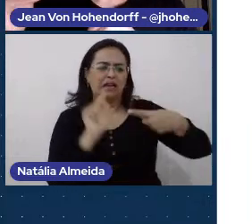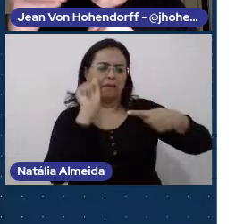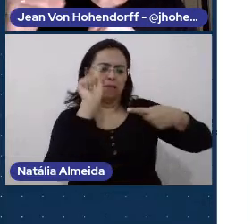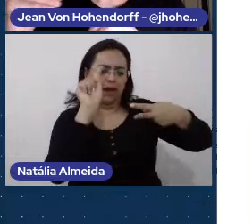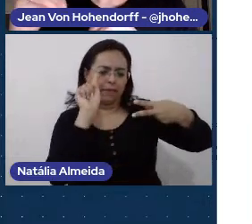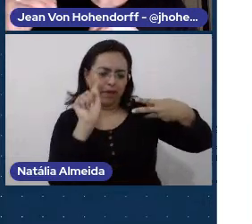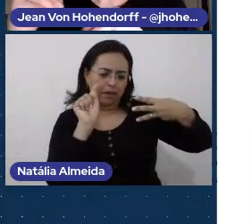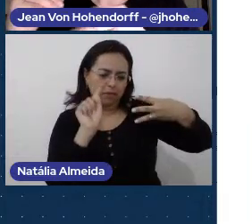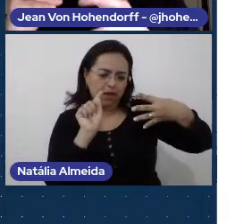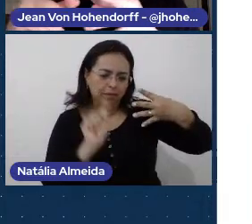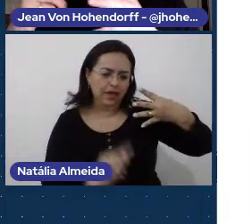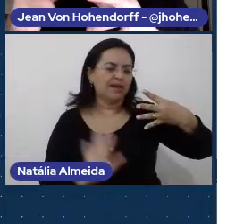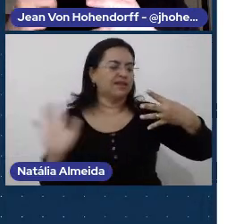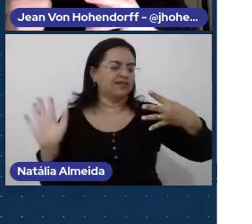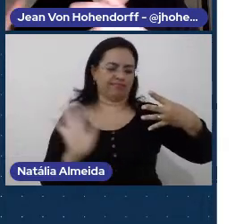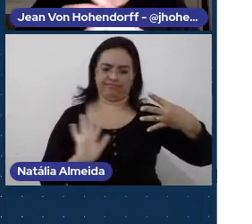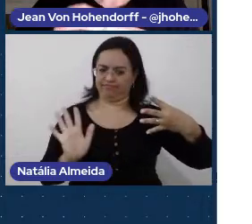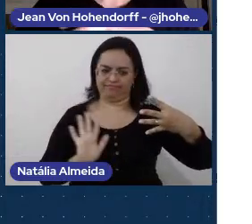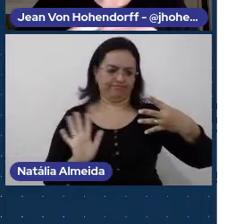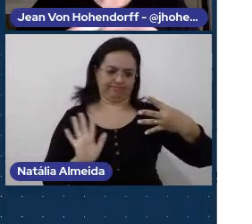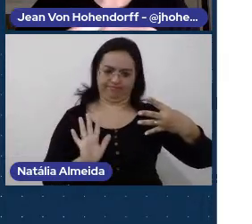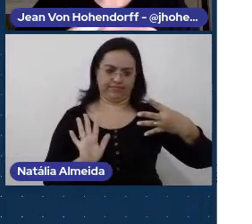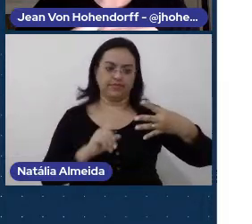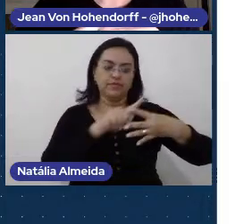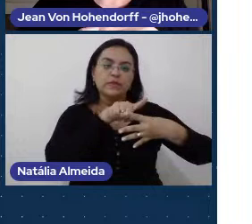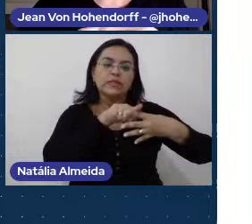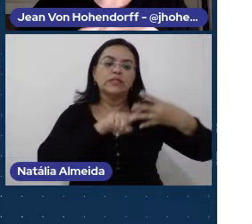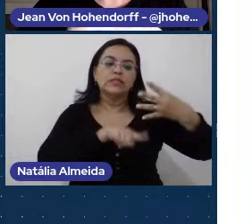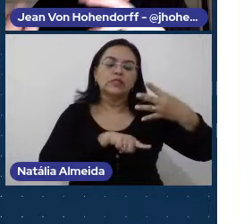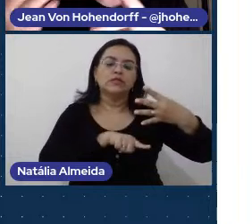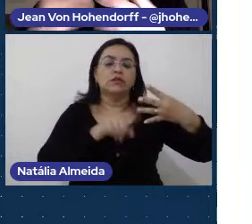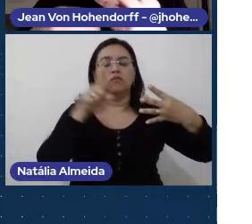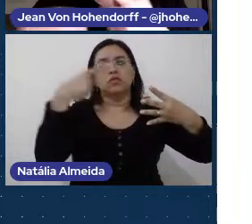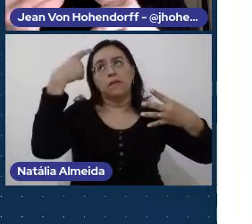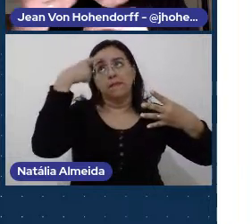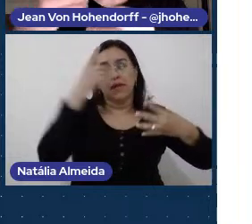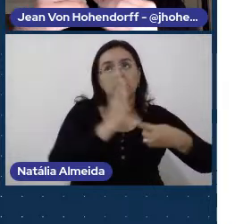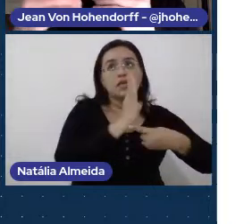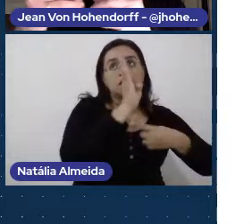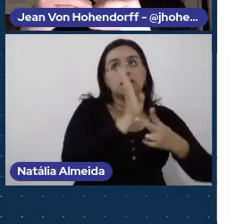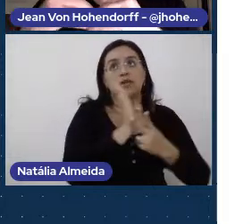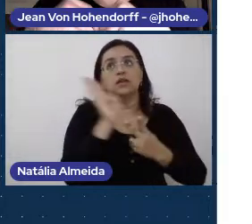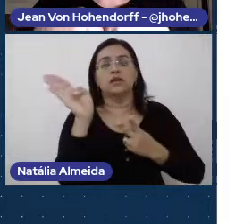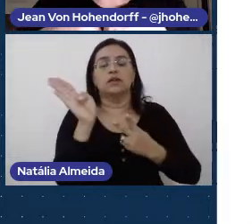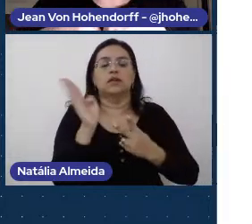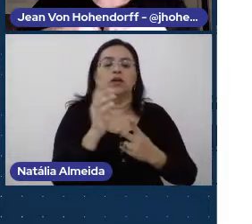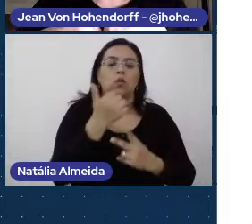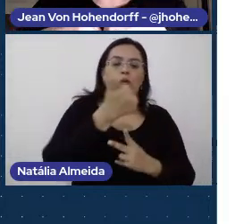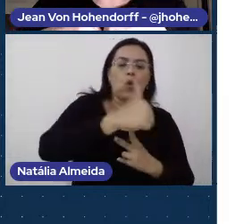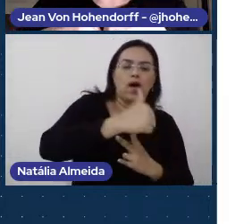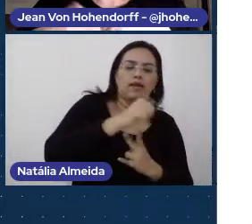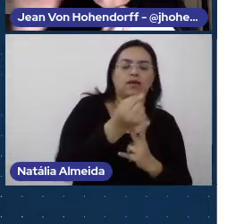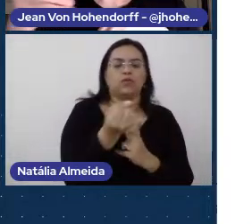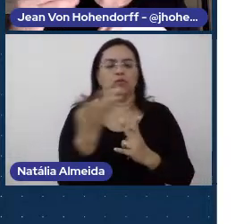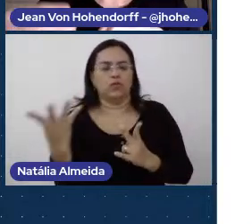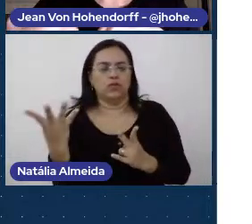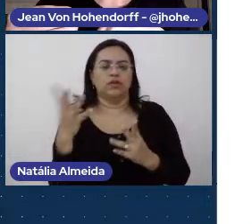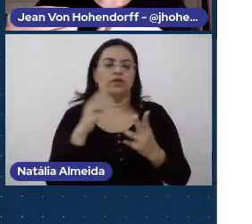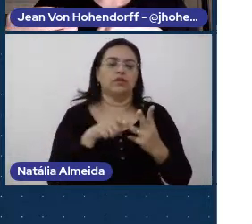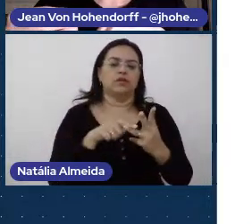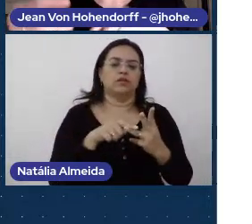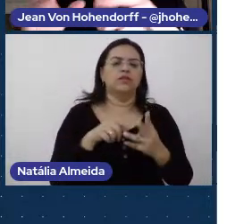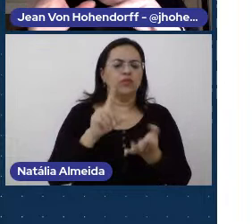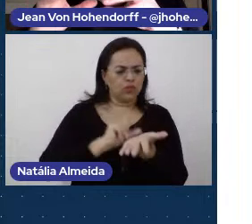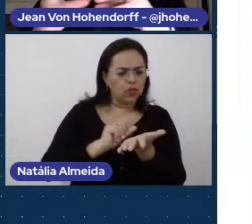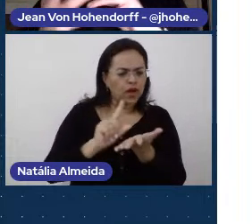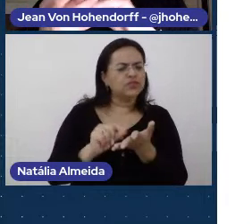de cada um desses componentes do paradigma. No artigo a gente articula isso com pormenores, tem